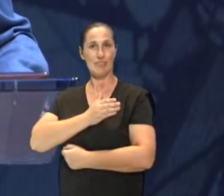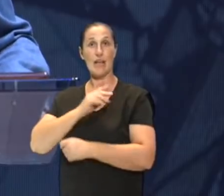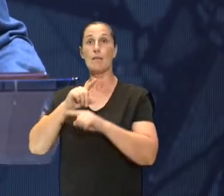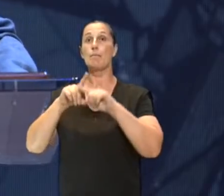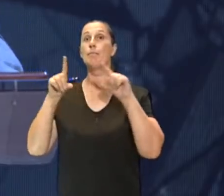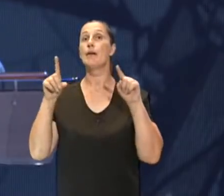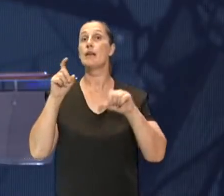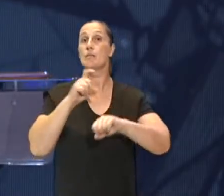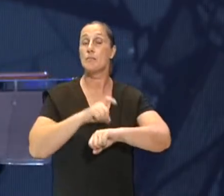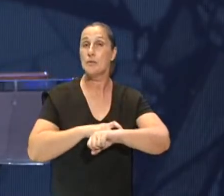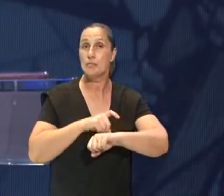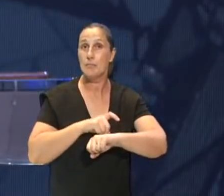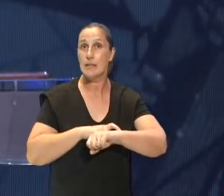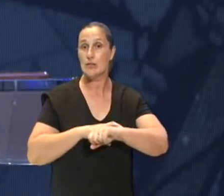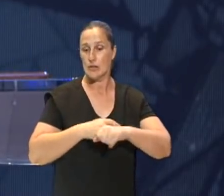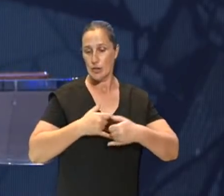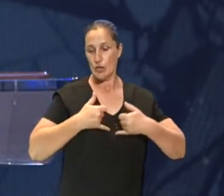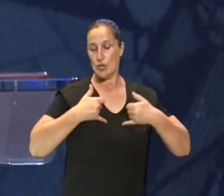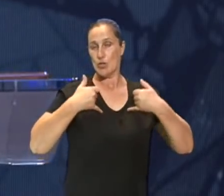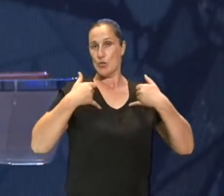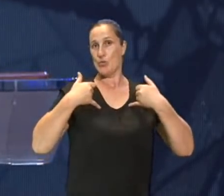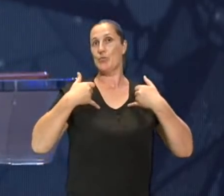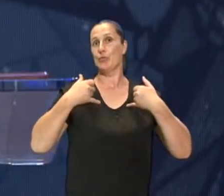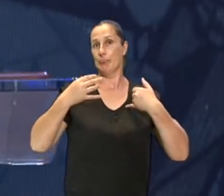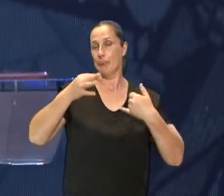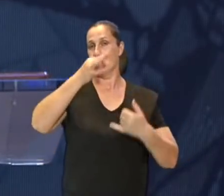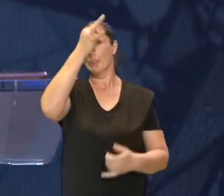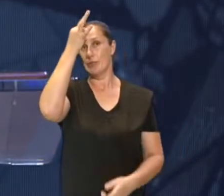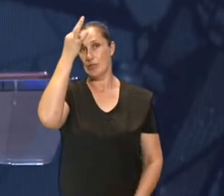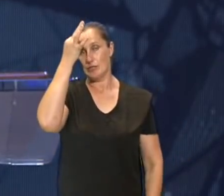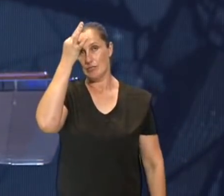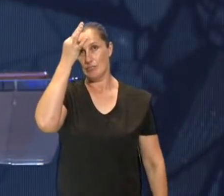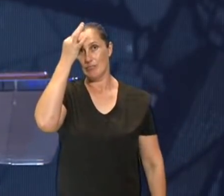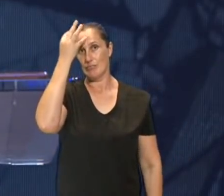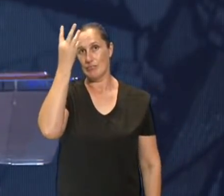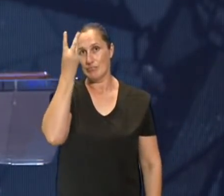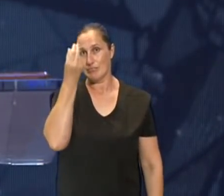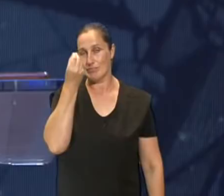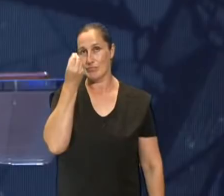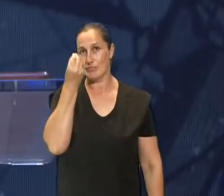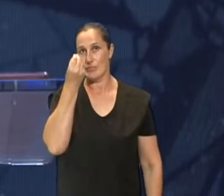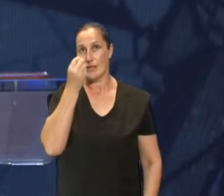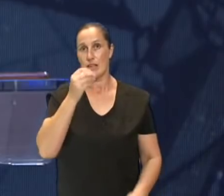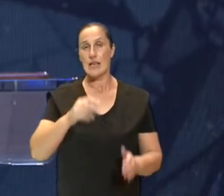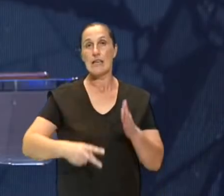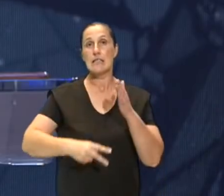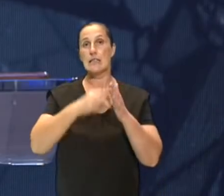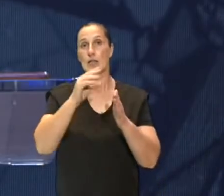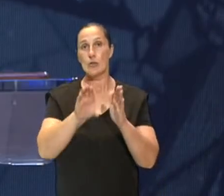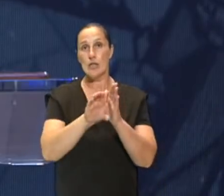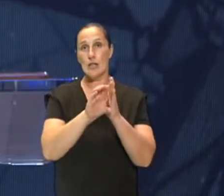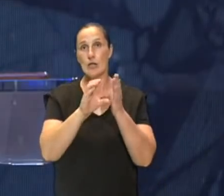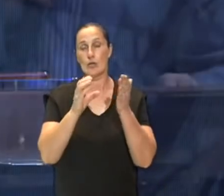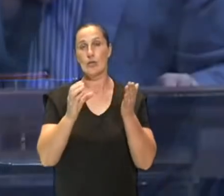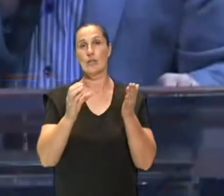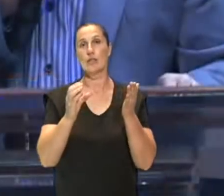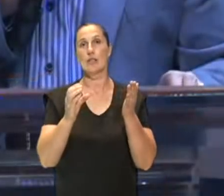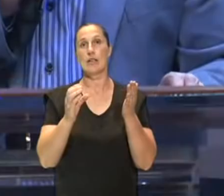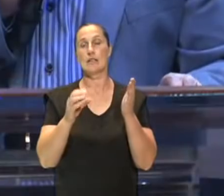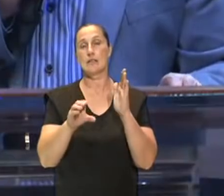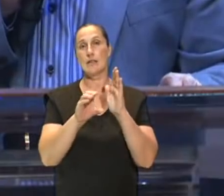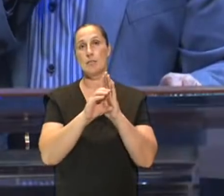alguns momentos do nosso orgulho espiritual. E olha só o que diz a Bíblia, em 2 Crônicas 32,